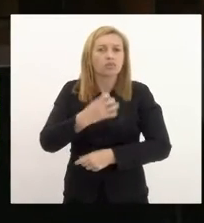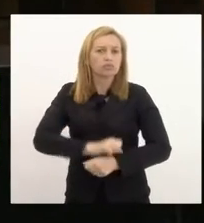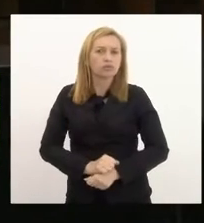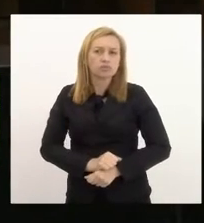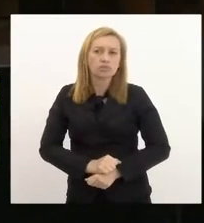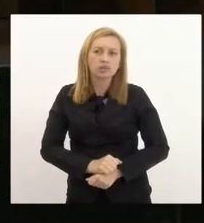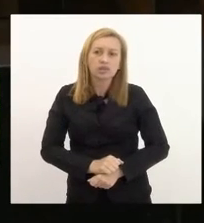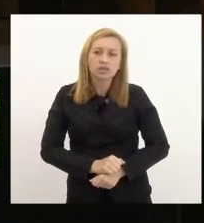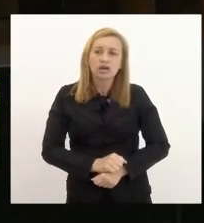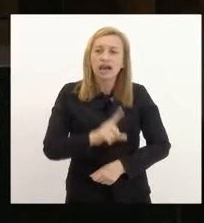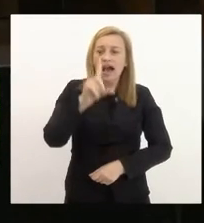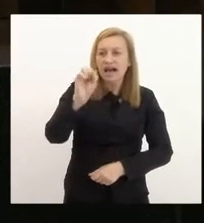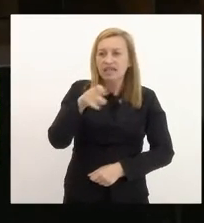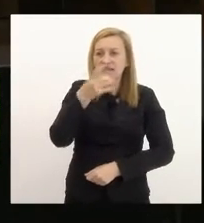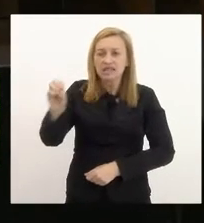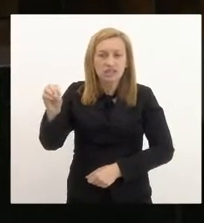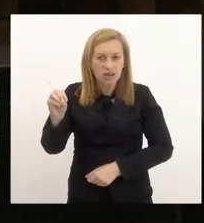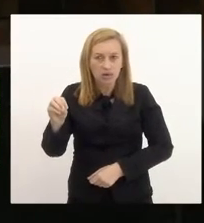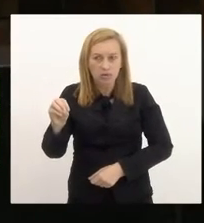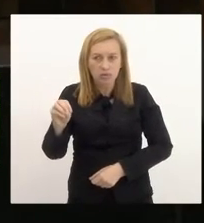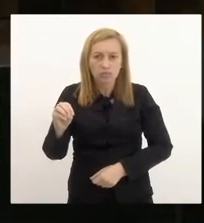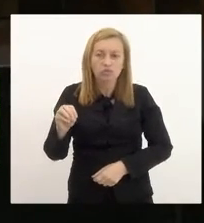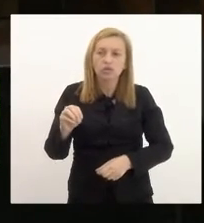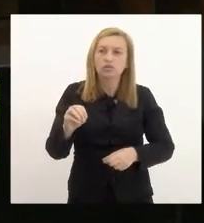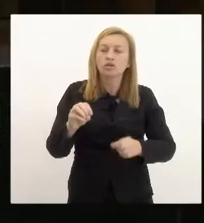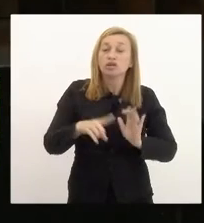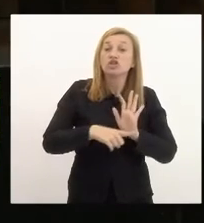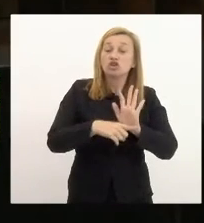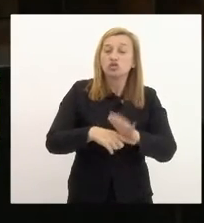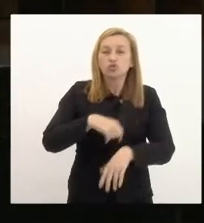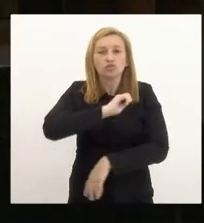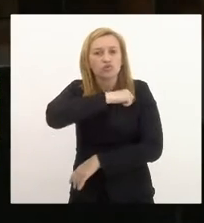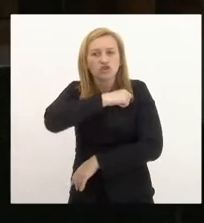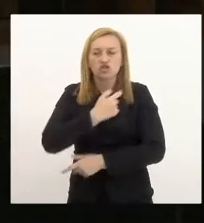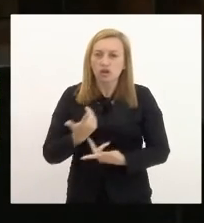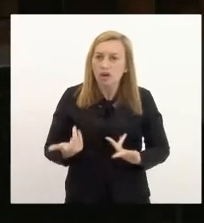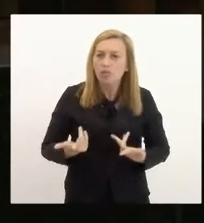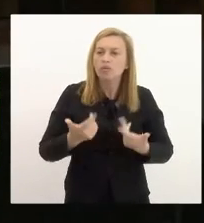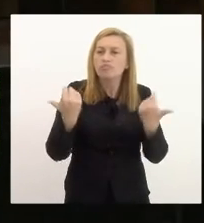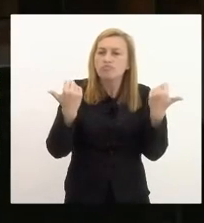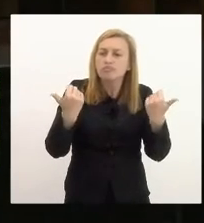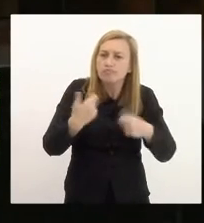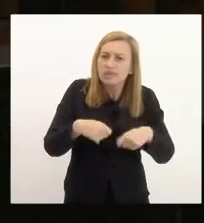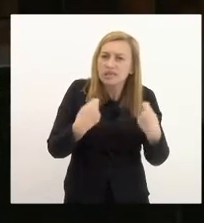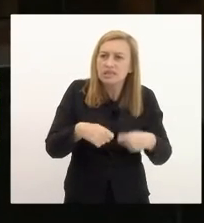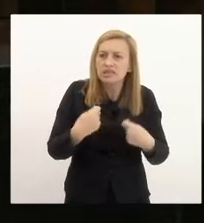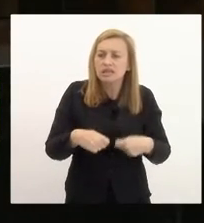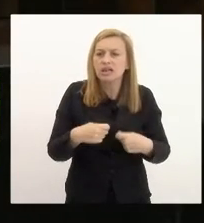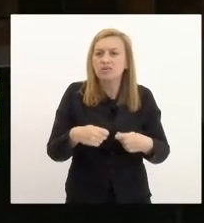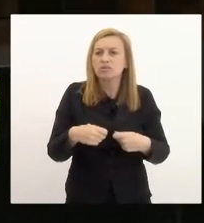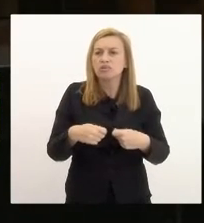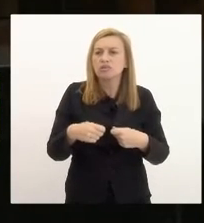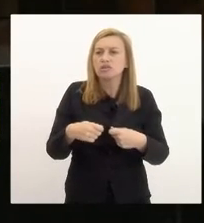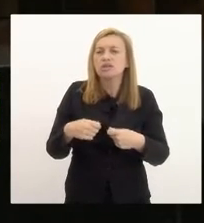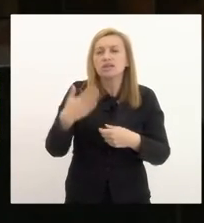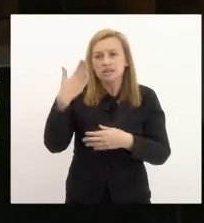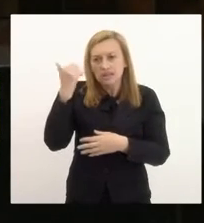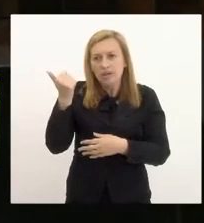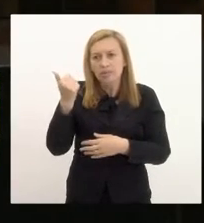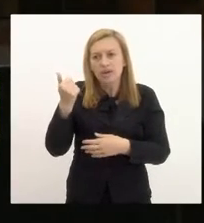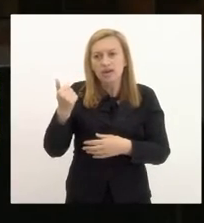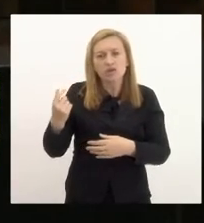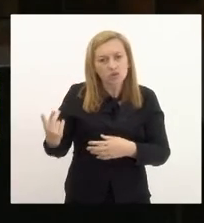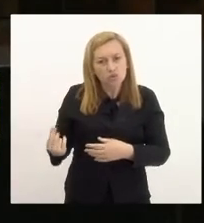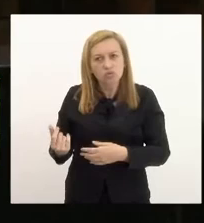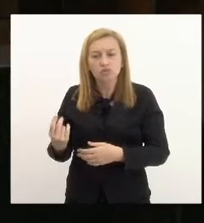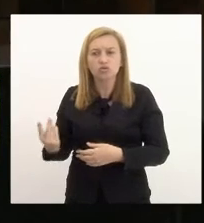essa adesão a Qualquer Custo o filme de recuperação fiscal temos que questionar essas contas